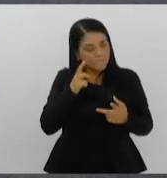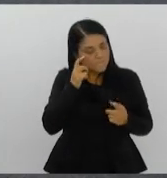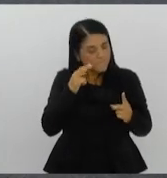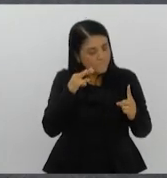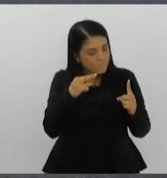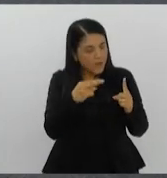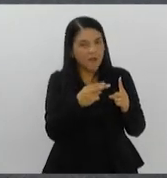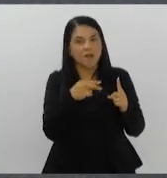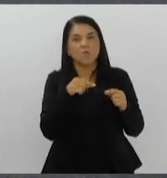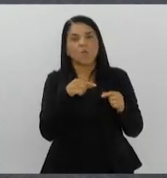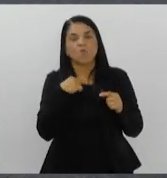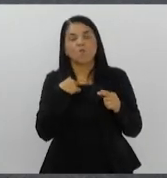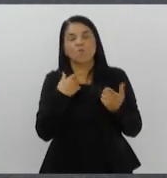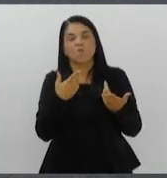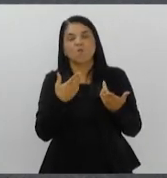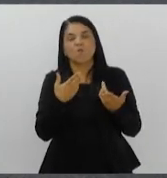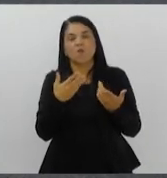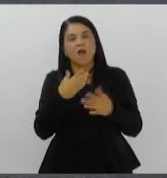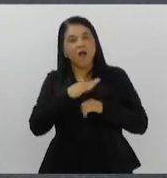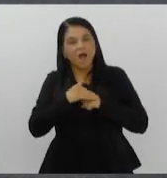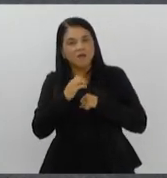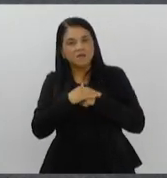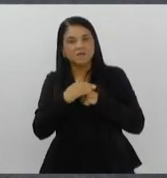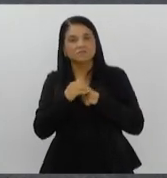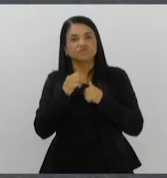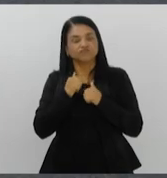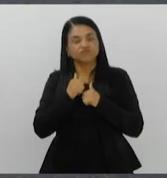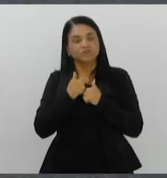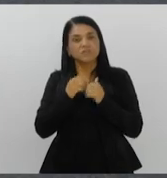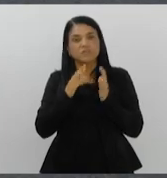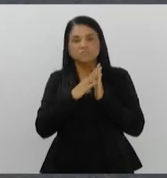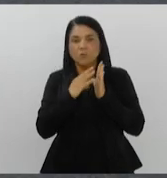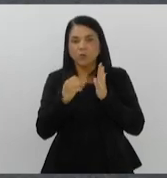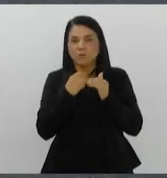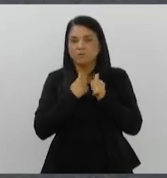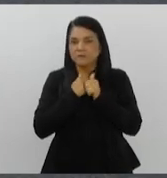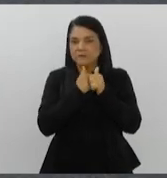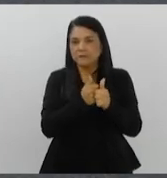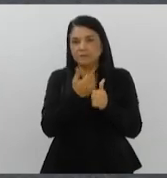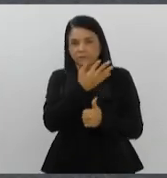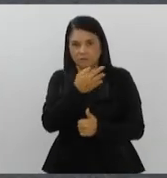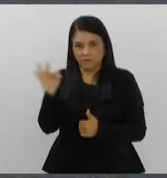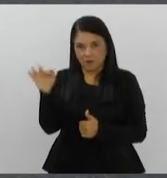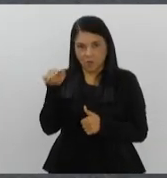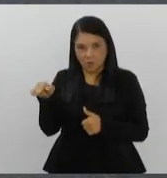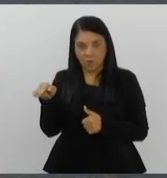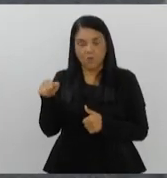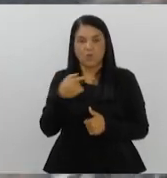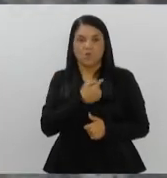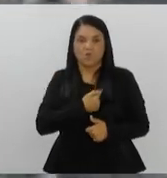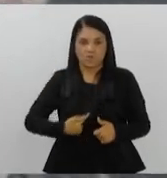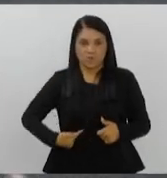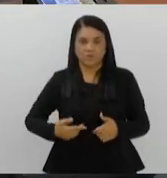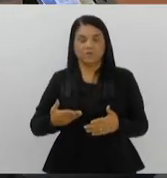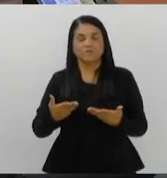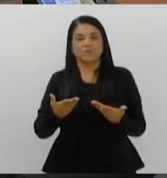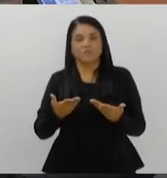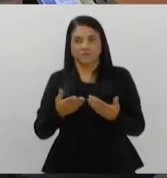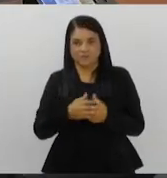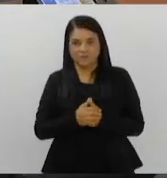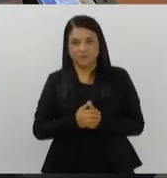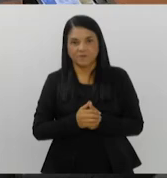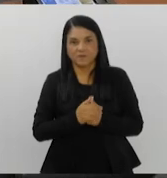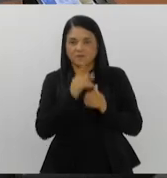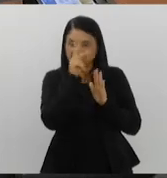seguir o exemplo do nosso governo federal e implementar, de fato, esse projeto.